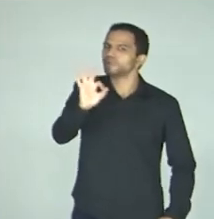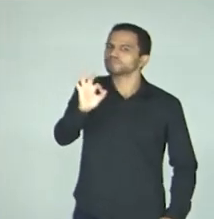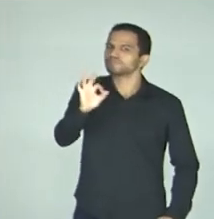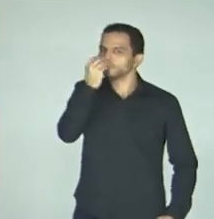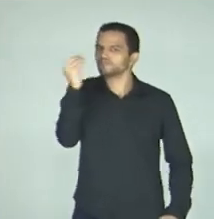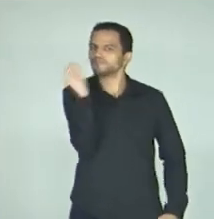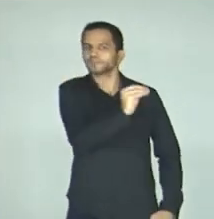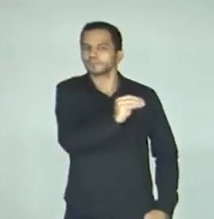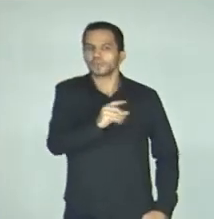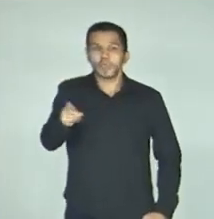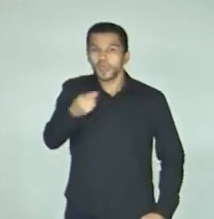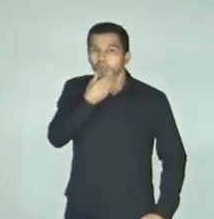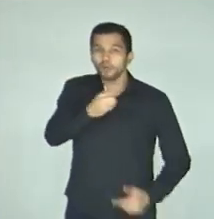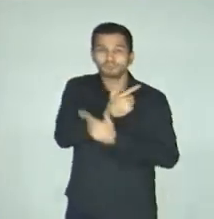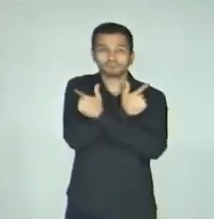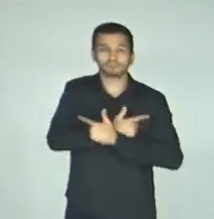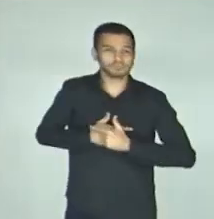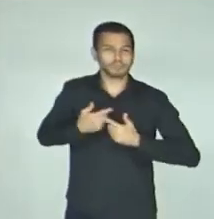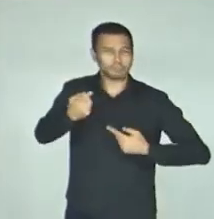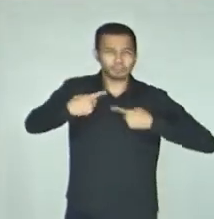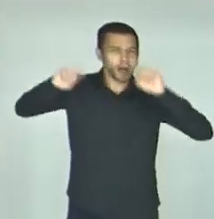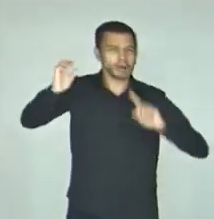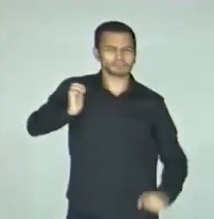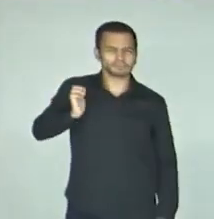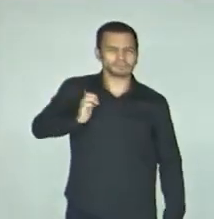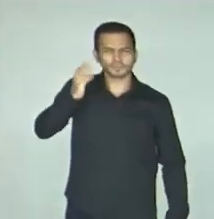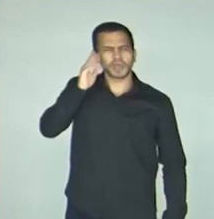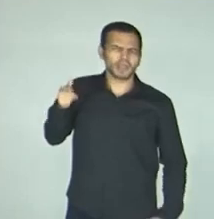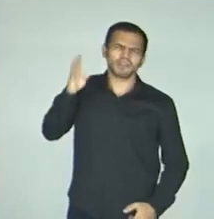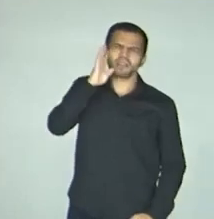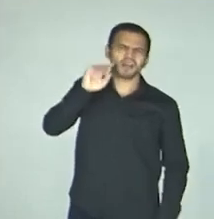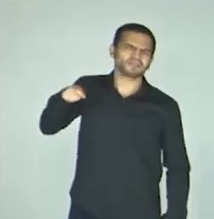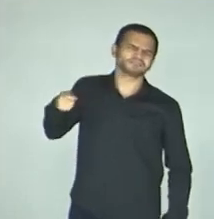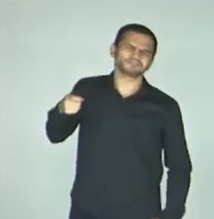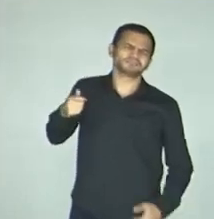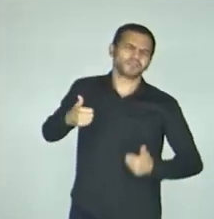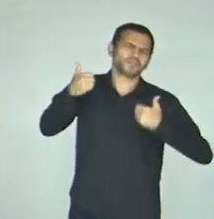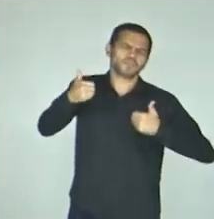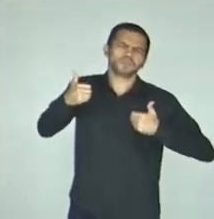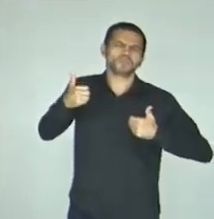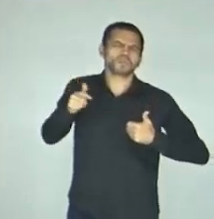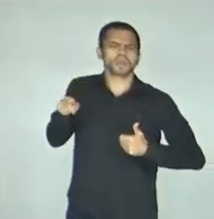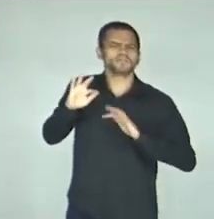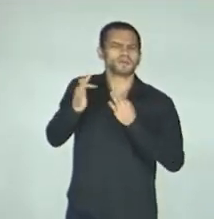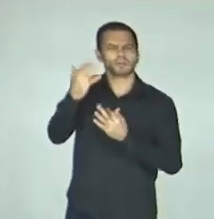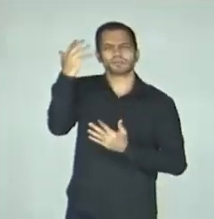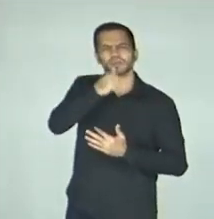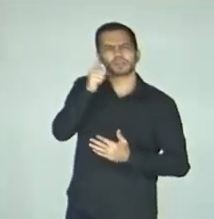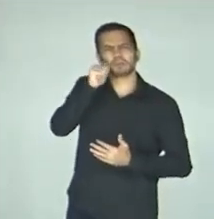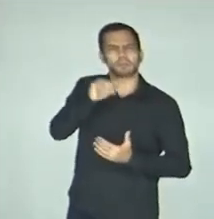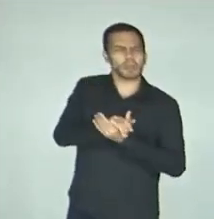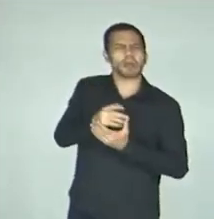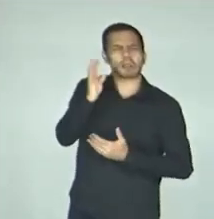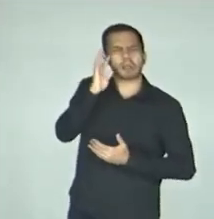e depois ele o homem próximo da cidade o cara bacana não tá legal cara de boa índole mas Família bonita